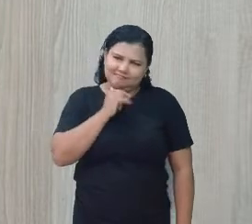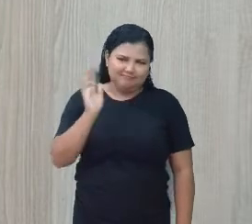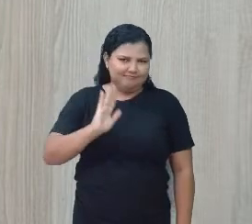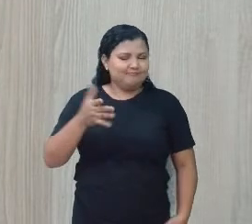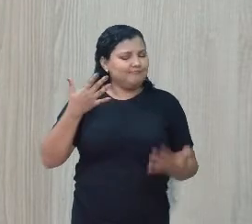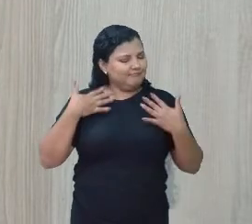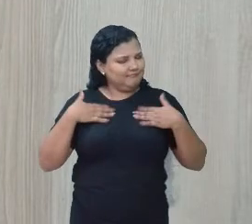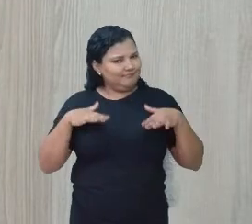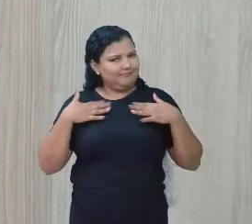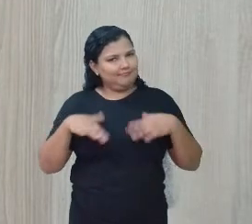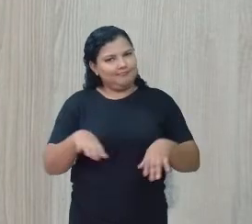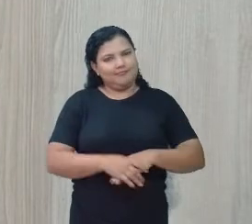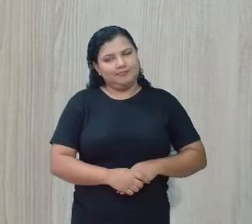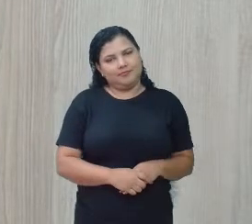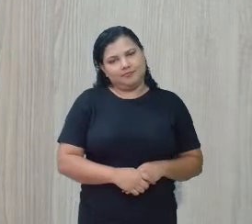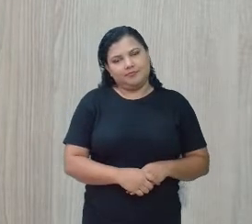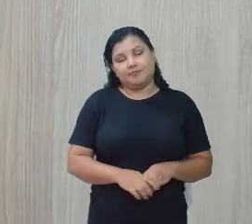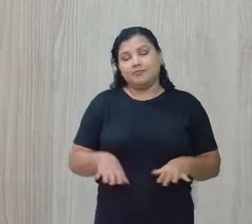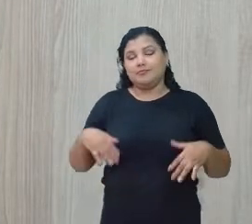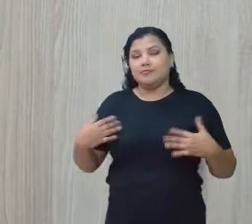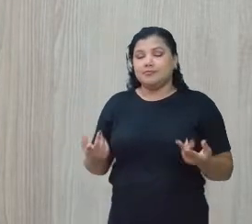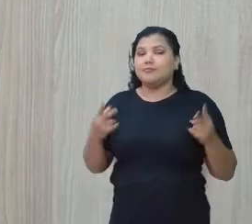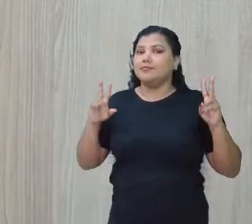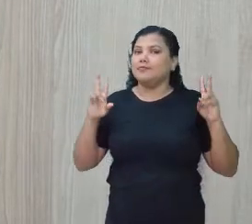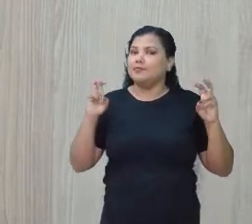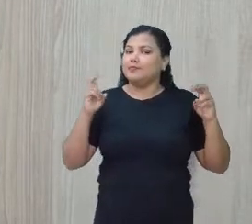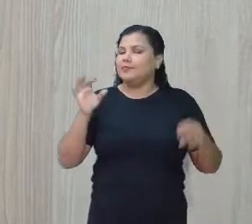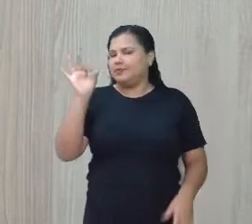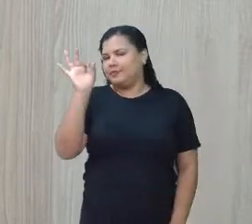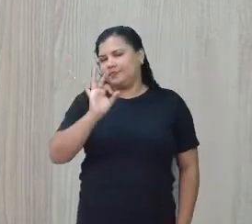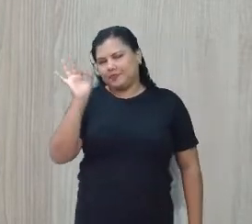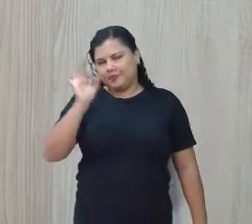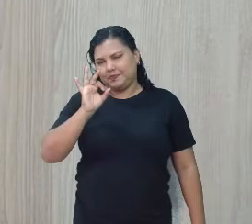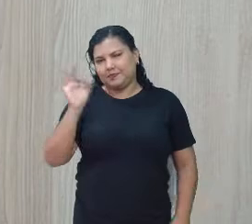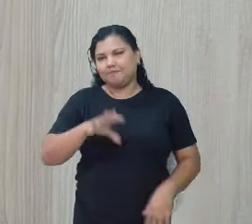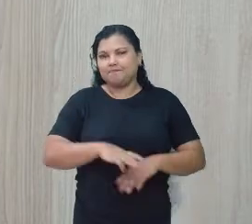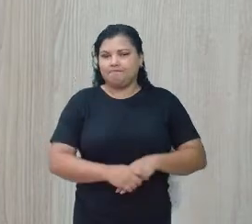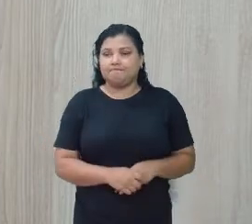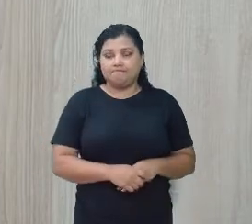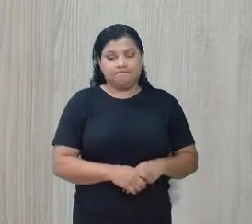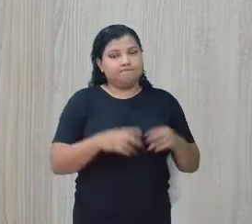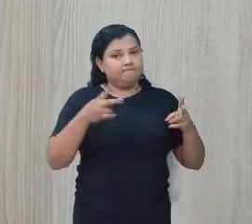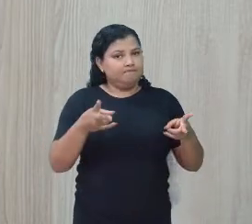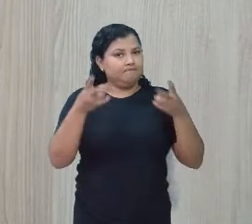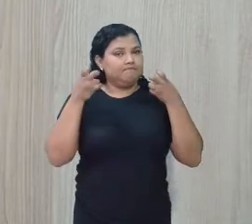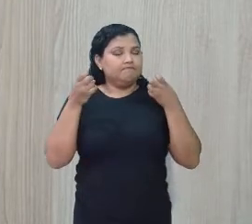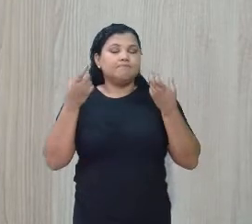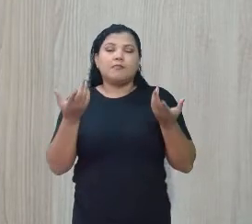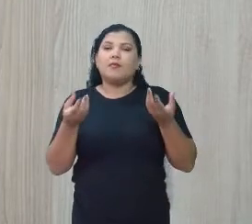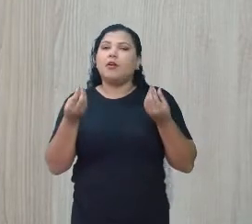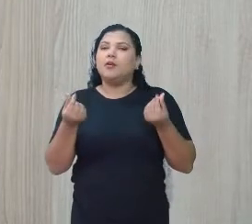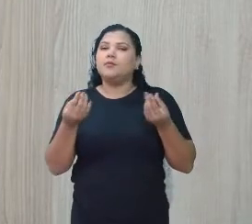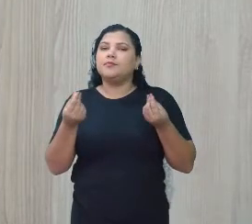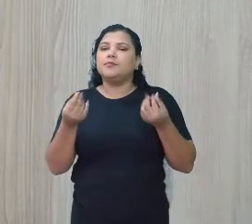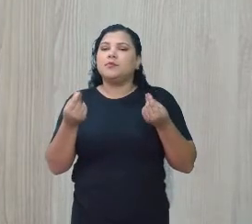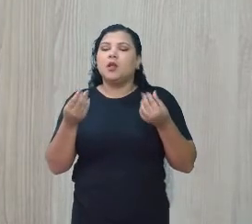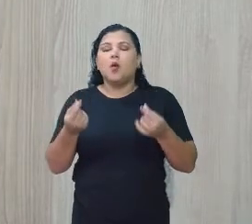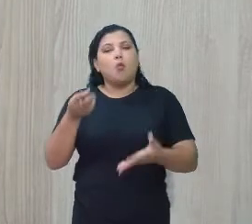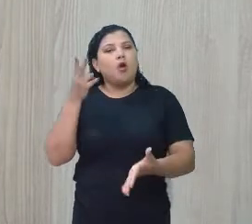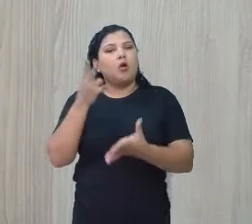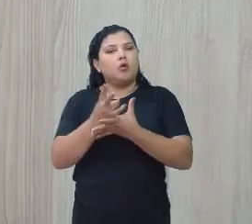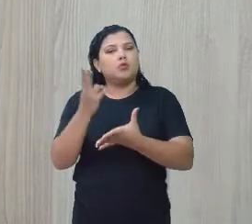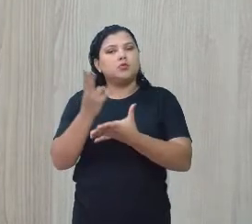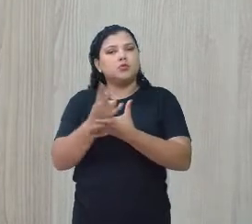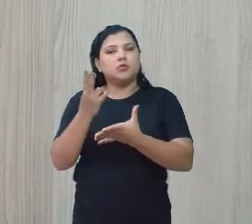tranquilo. Essa questão, gente, de porcentagem, você pode notar que ela é uma